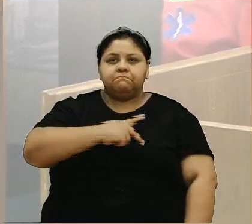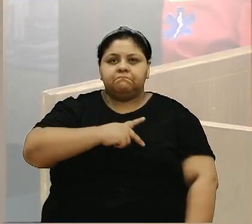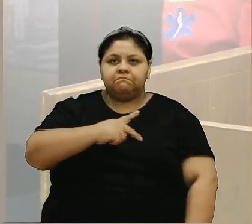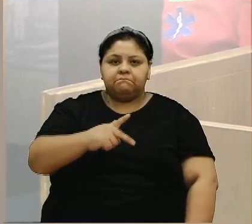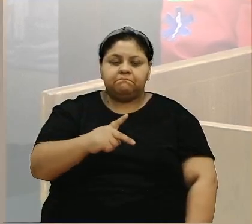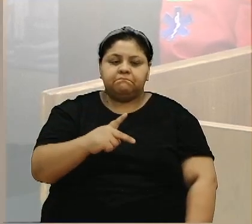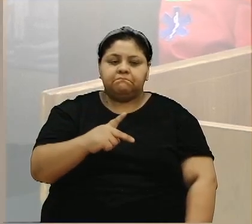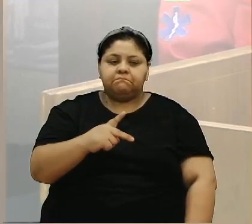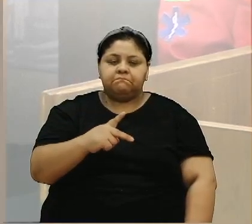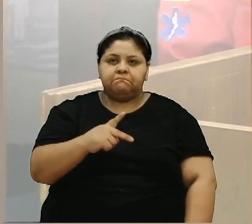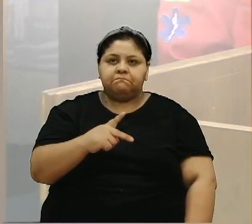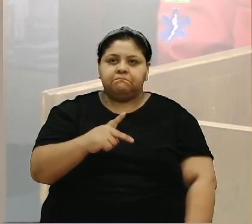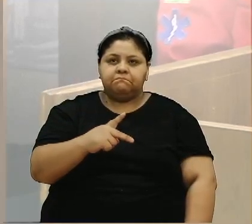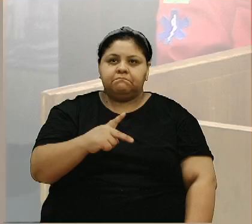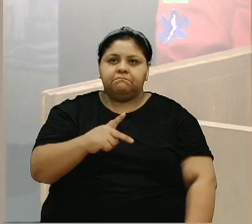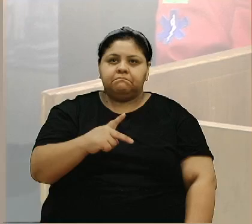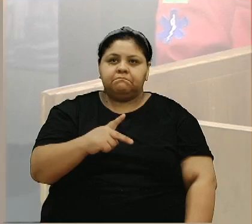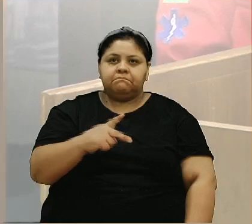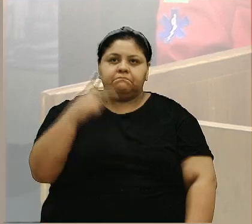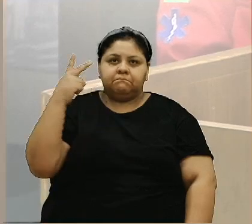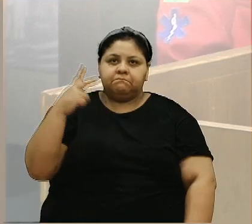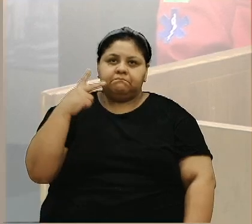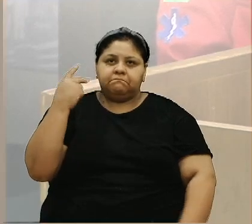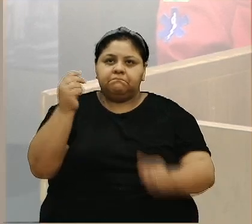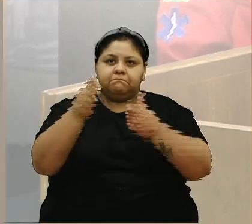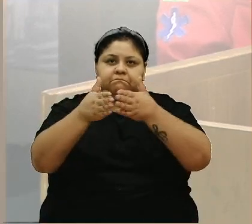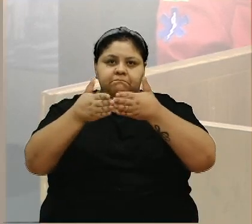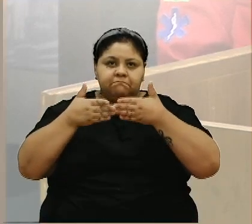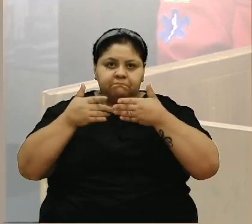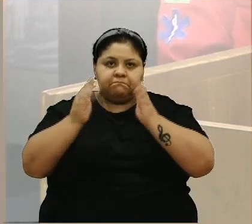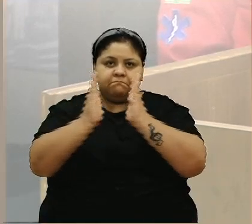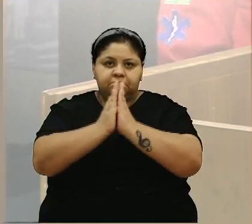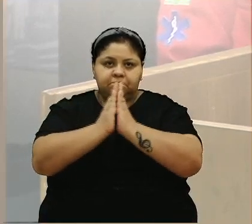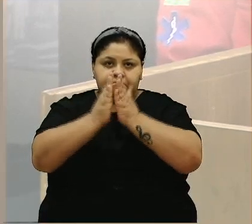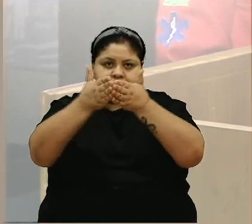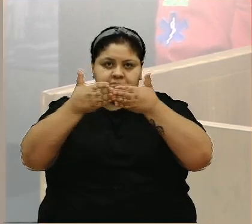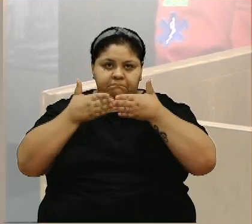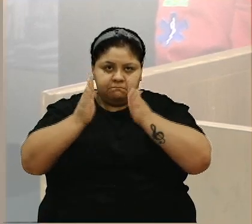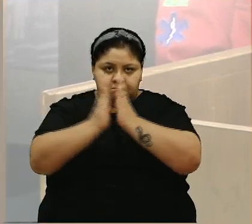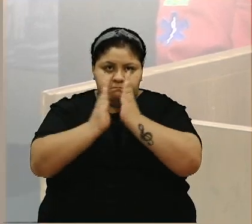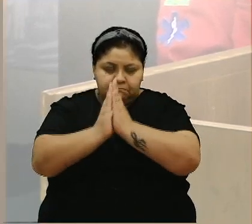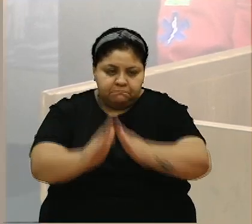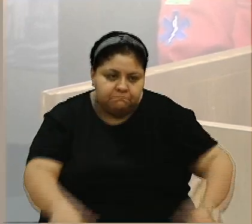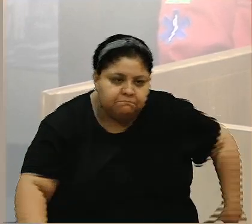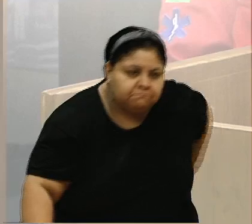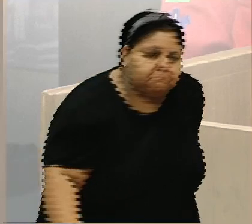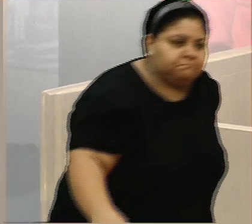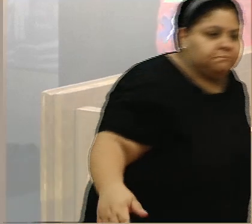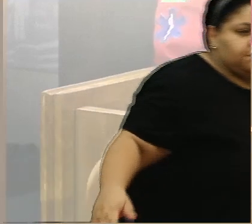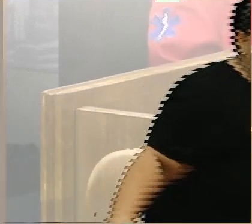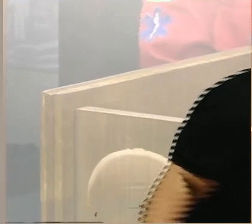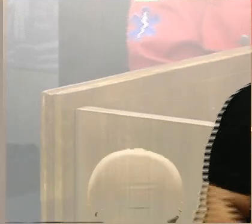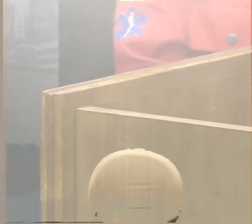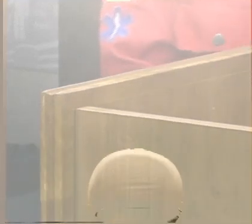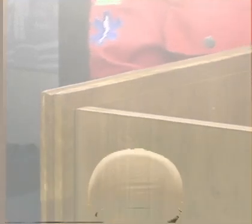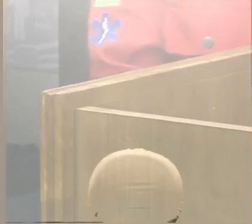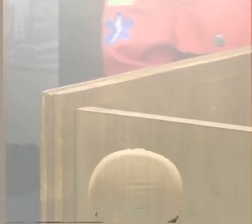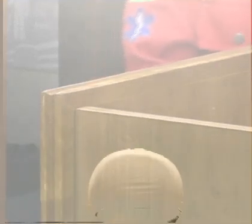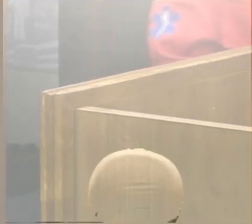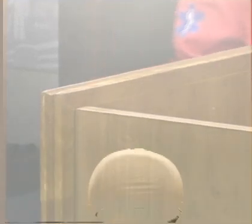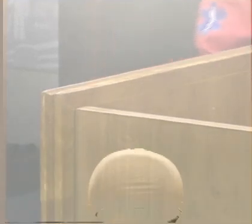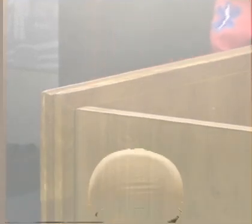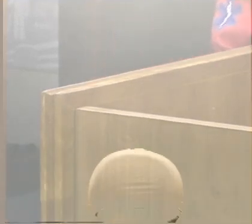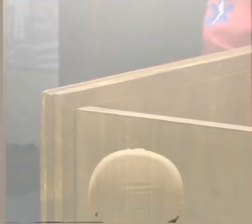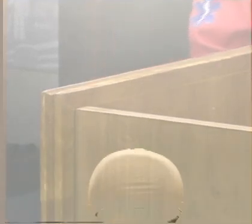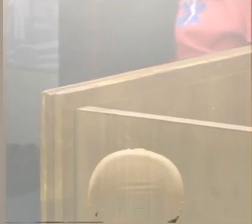aos vereadores da mesa também presente aí, todos os vereadores presentes, os nossos bombeiros voluntários, alguns